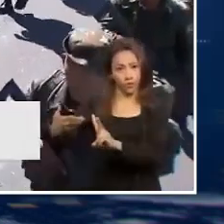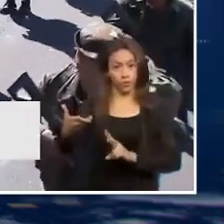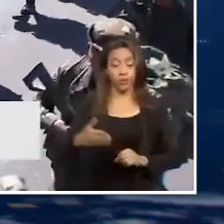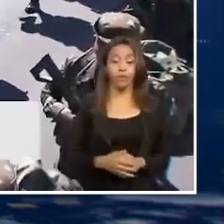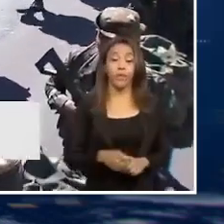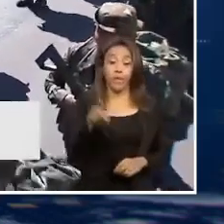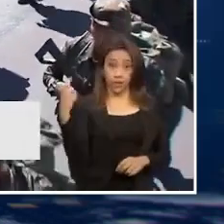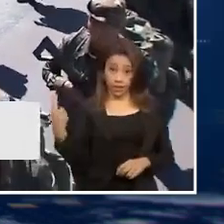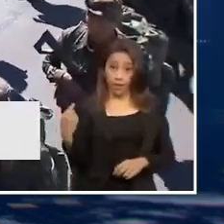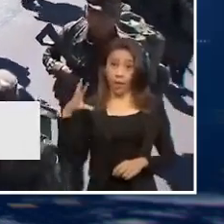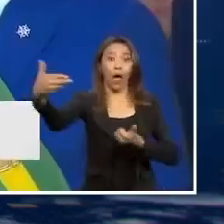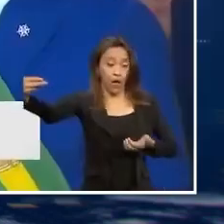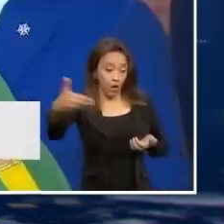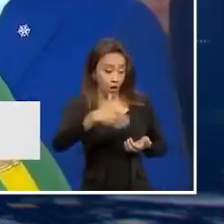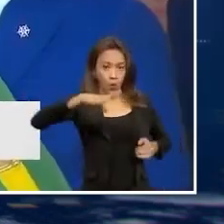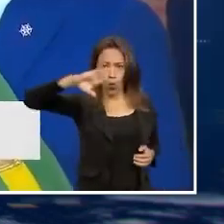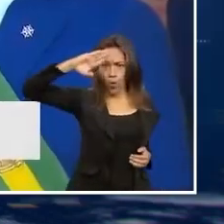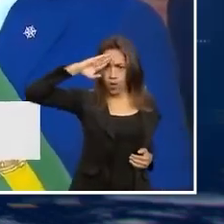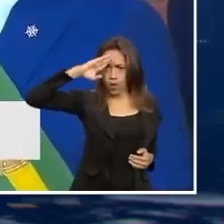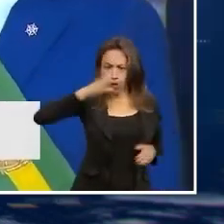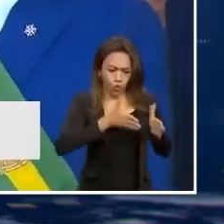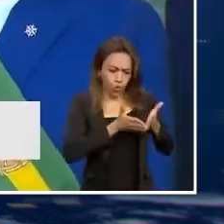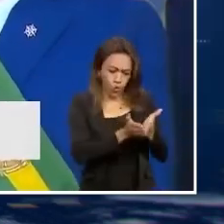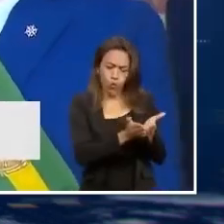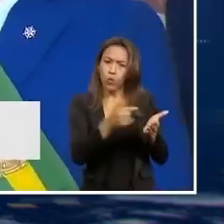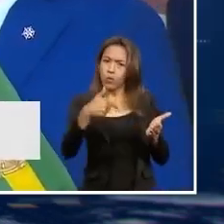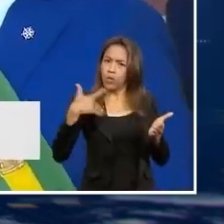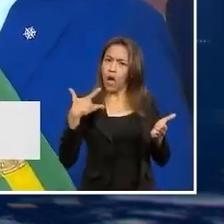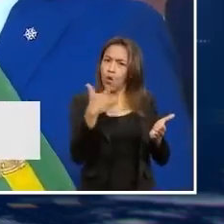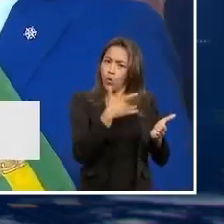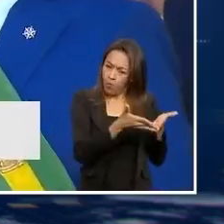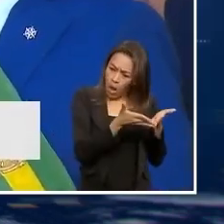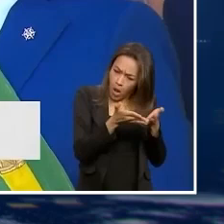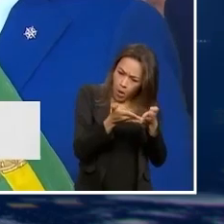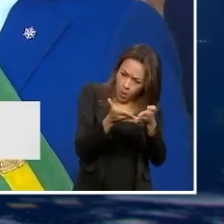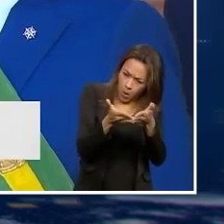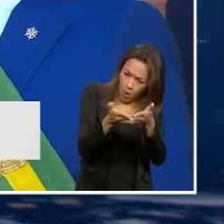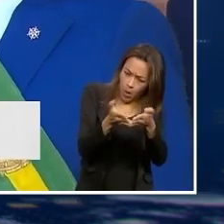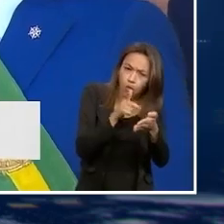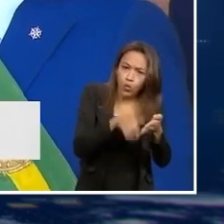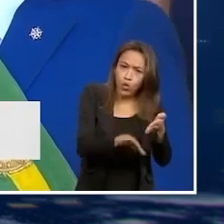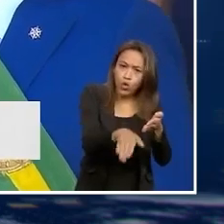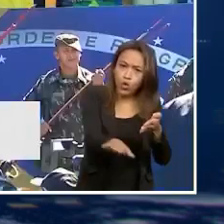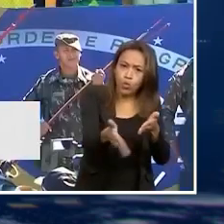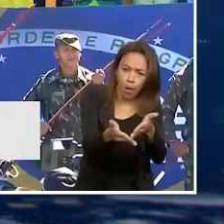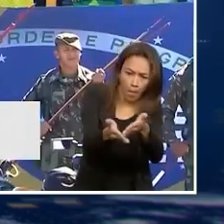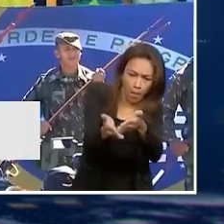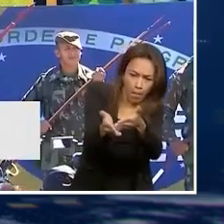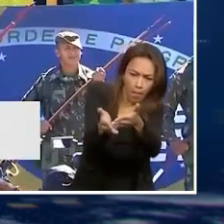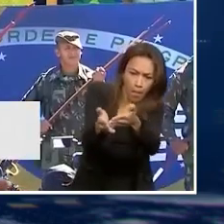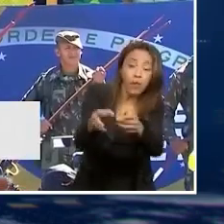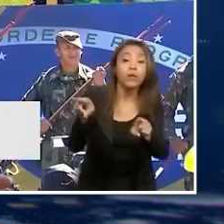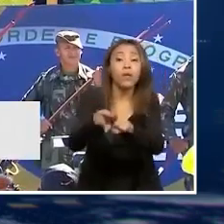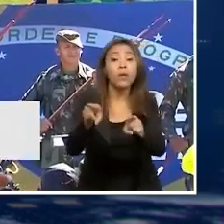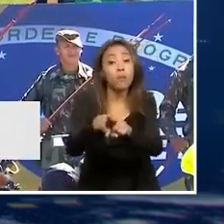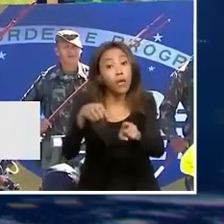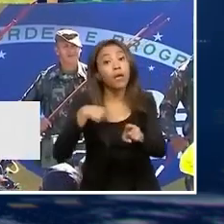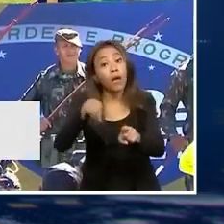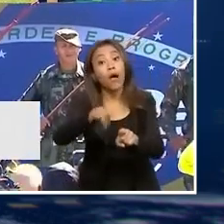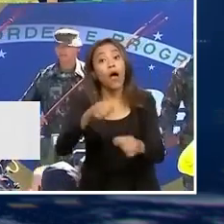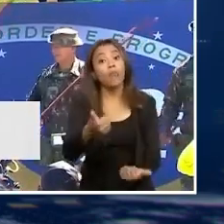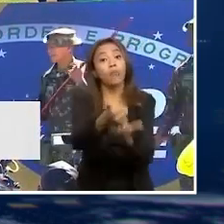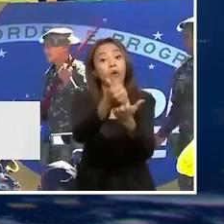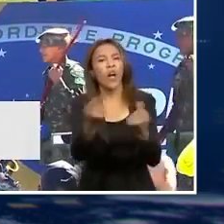que é bolsonarista, eles costumam mentir. Então eu vou ler para vocês o que está aqui no jornal Estado de Minas. Há 3 dias o Lula conversou com o